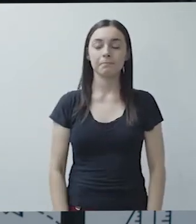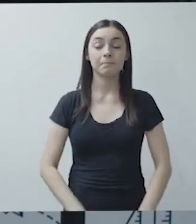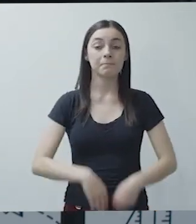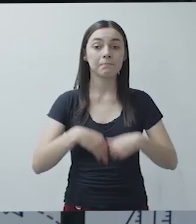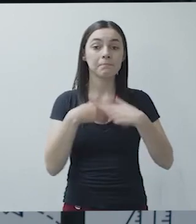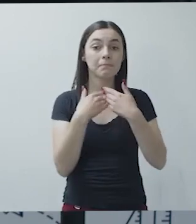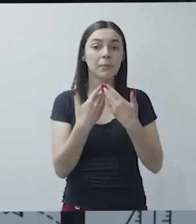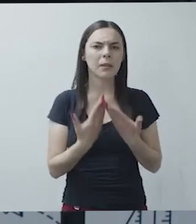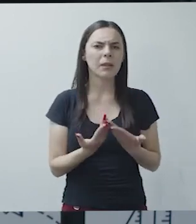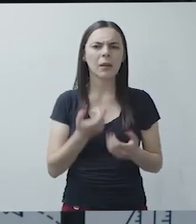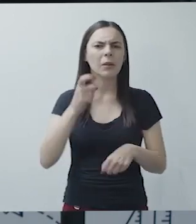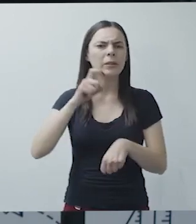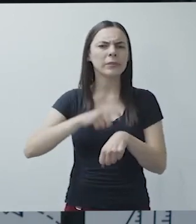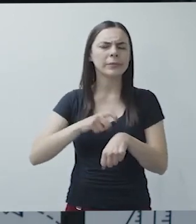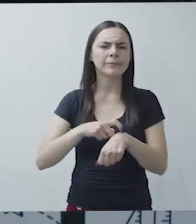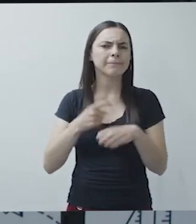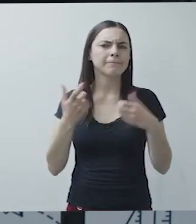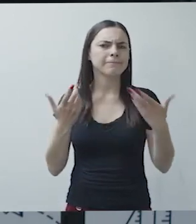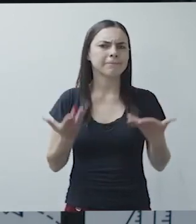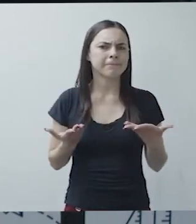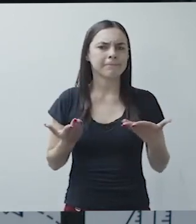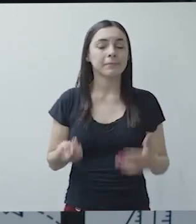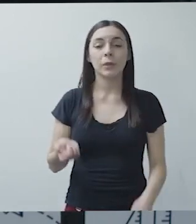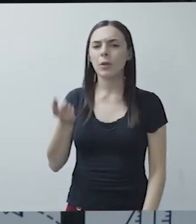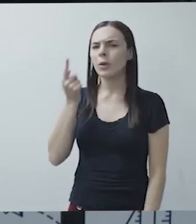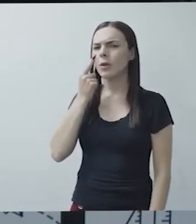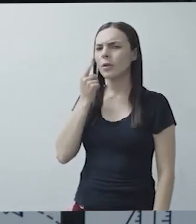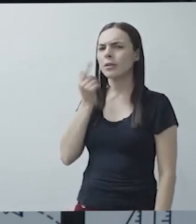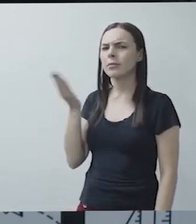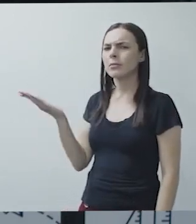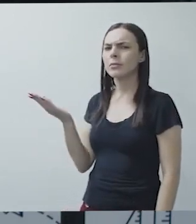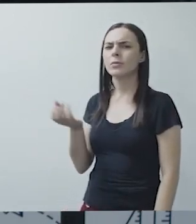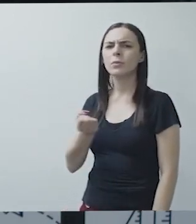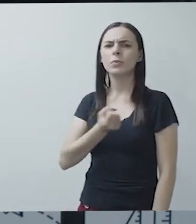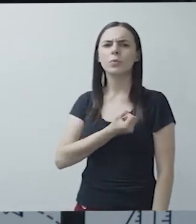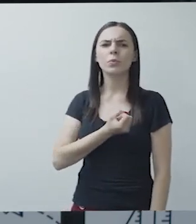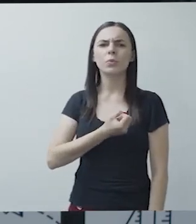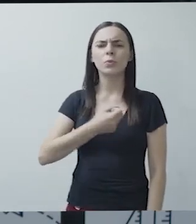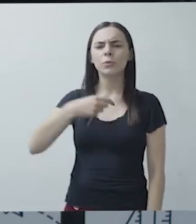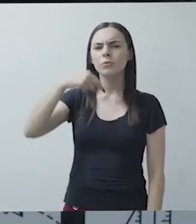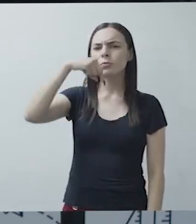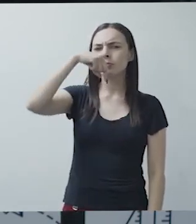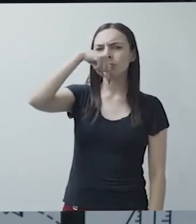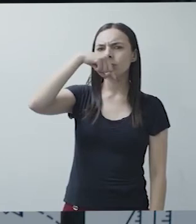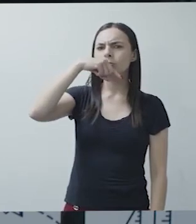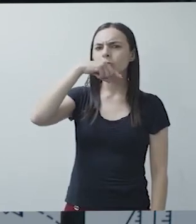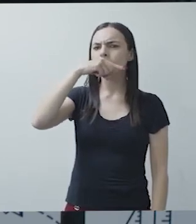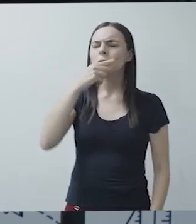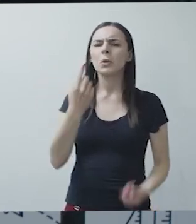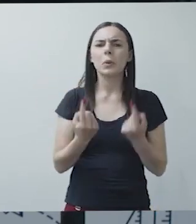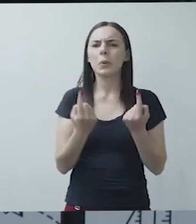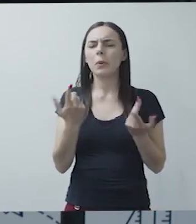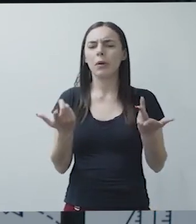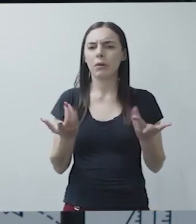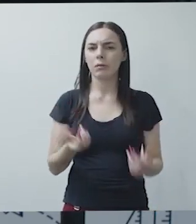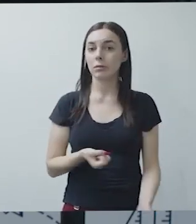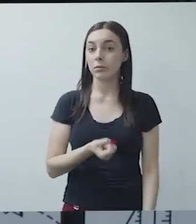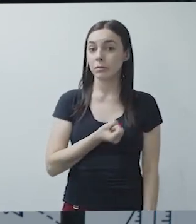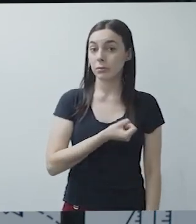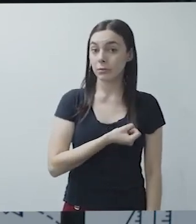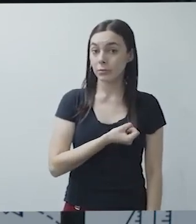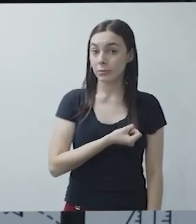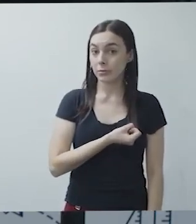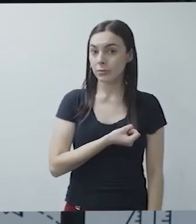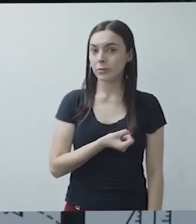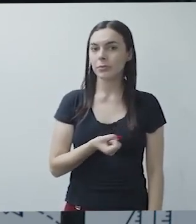Então, que horas são? Olha lá, em que número que está o ponteiro pequeno? Está no número,